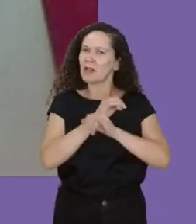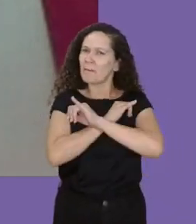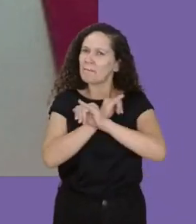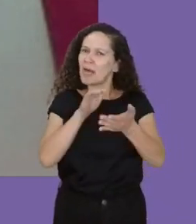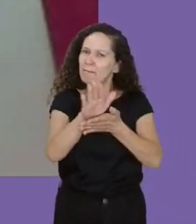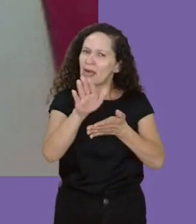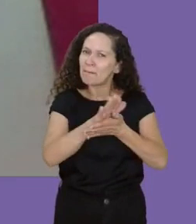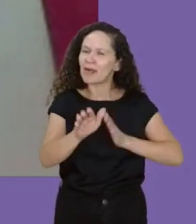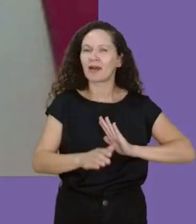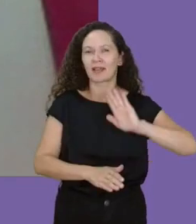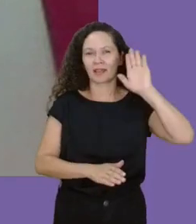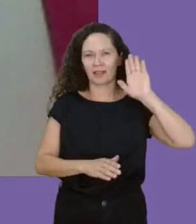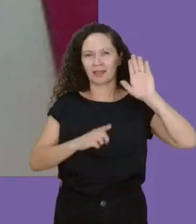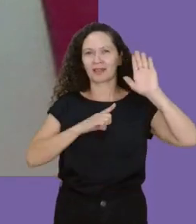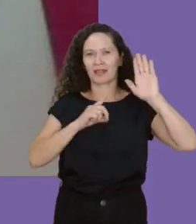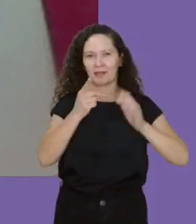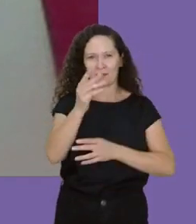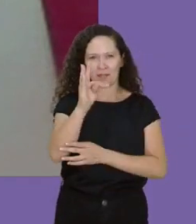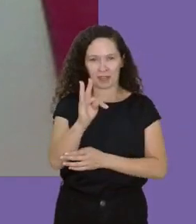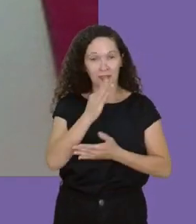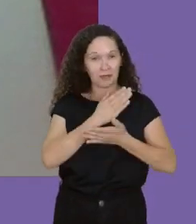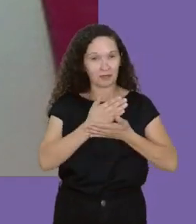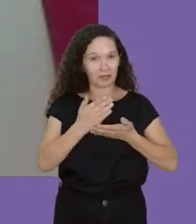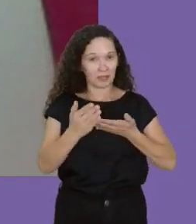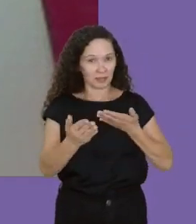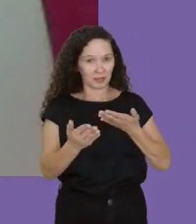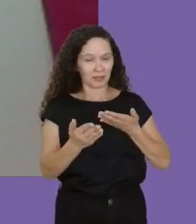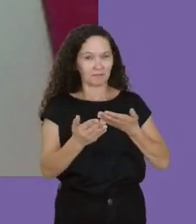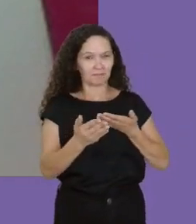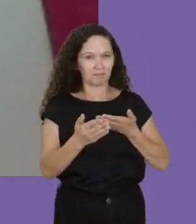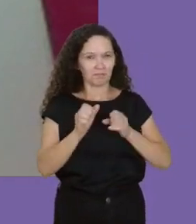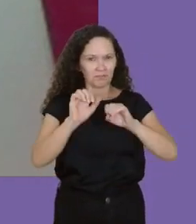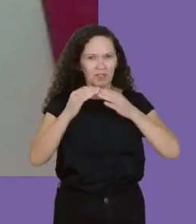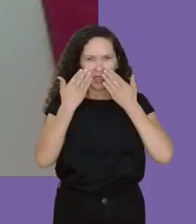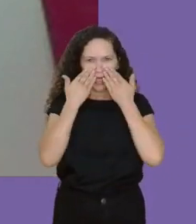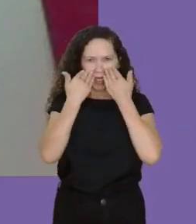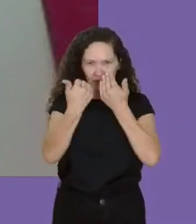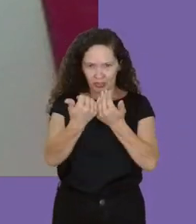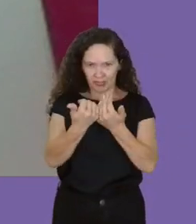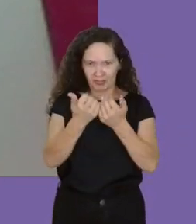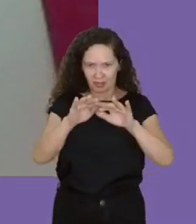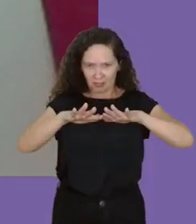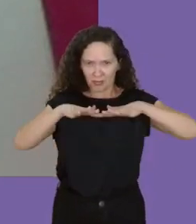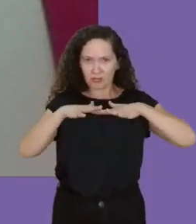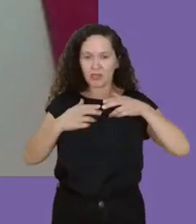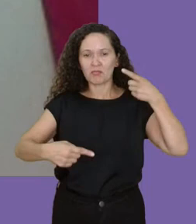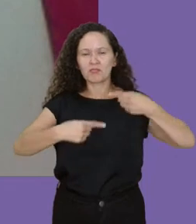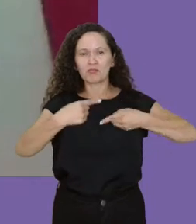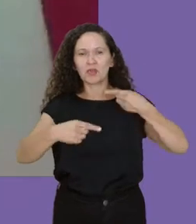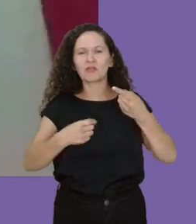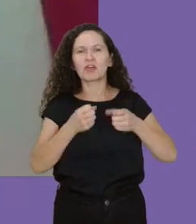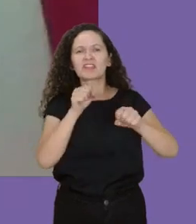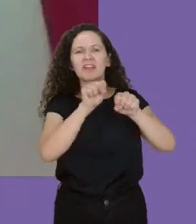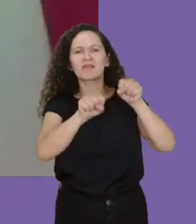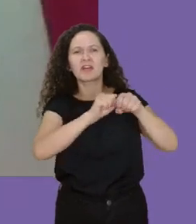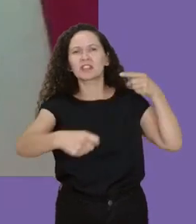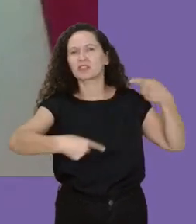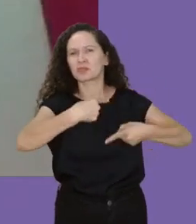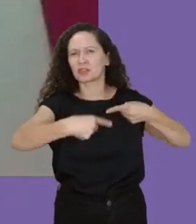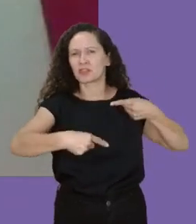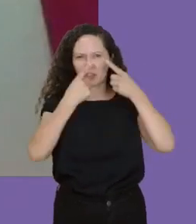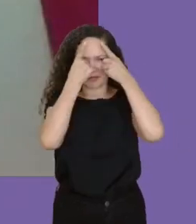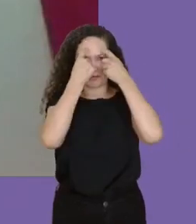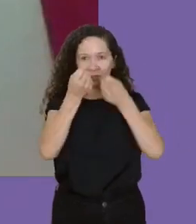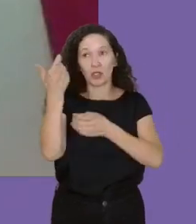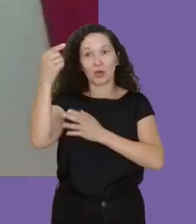dessa campanha. O PT começou a puxar audiências públicas para discutir os casos de violência política,